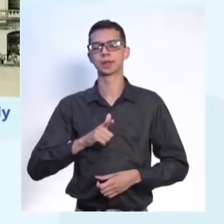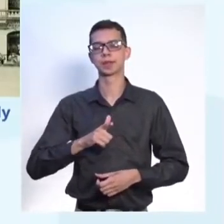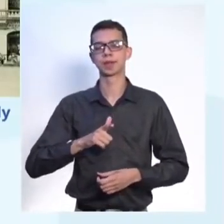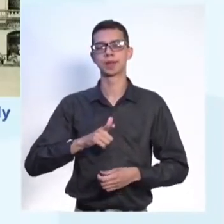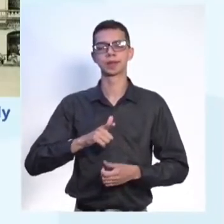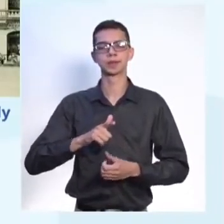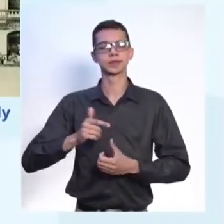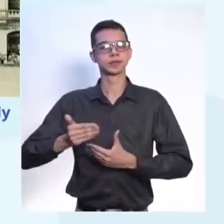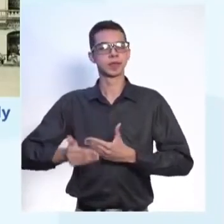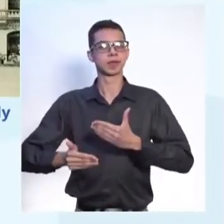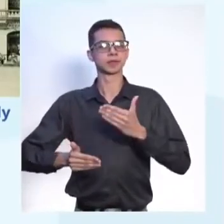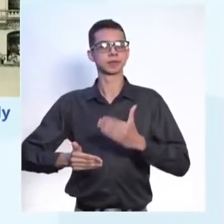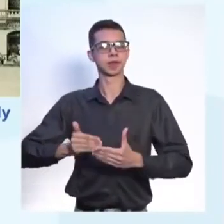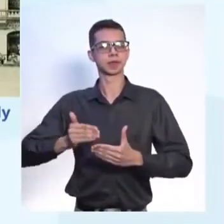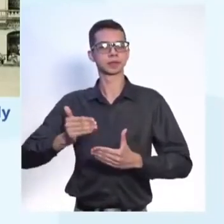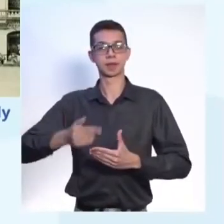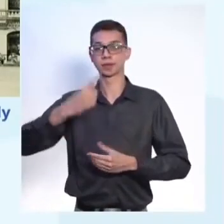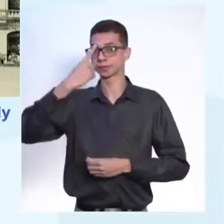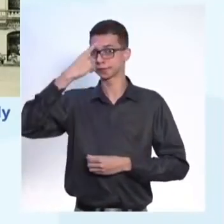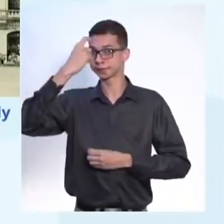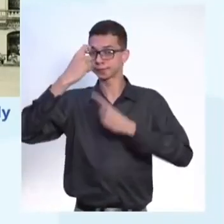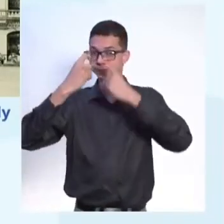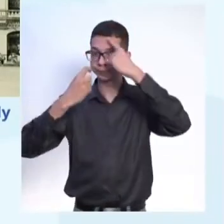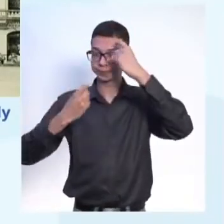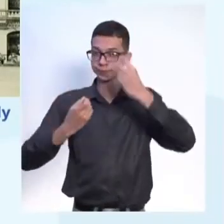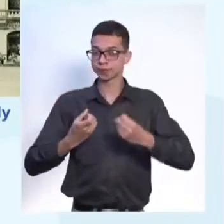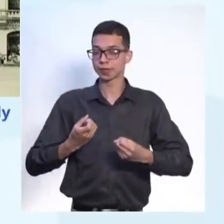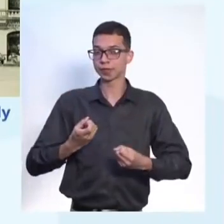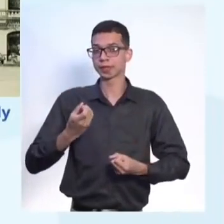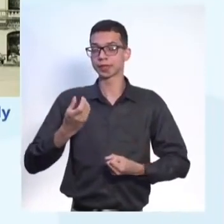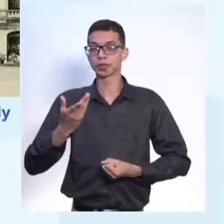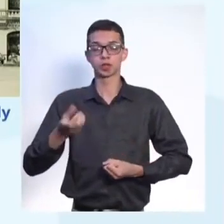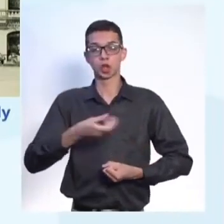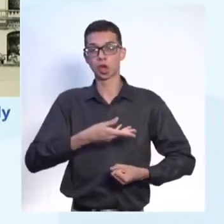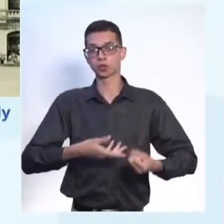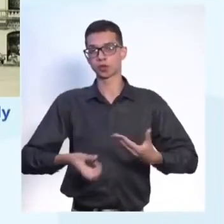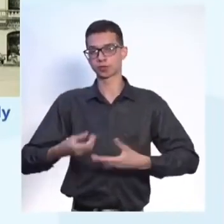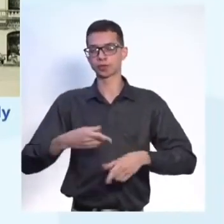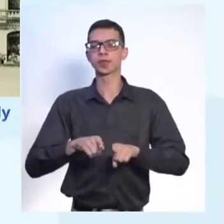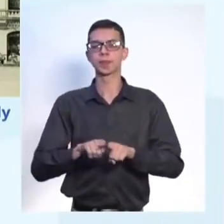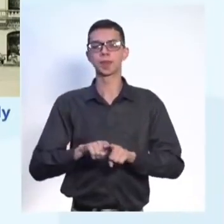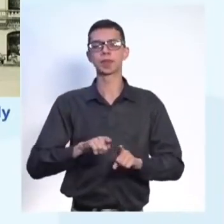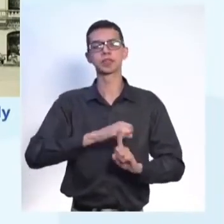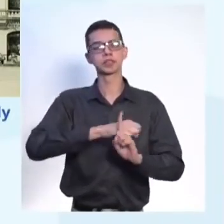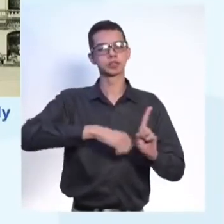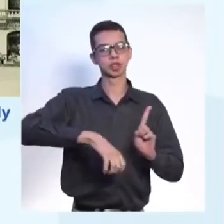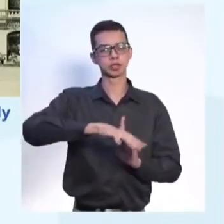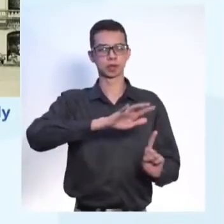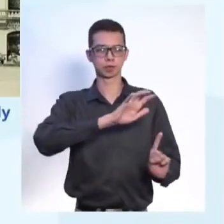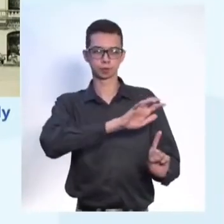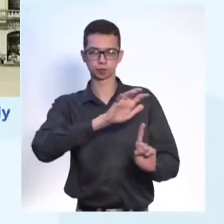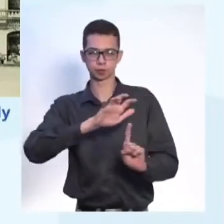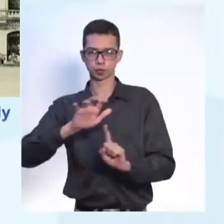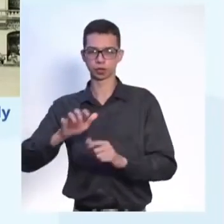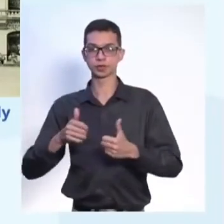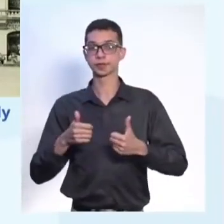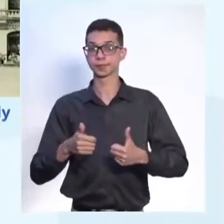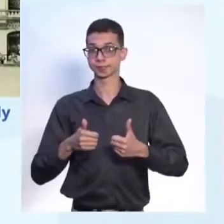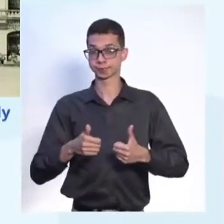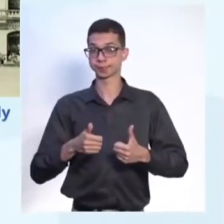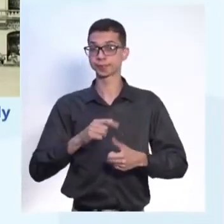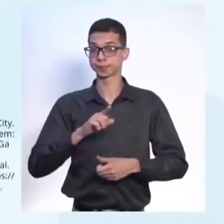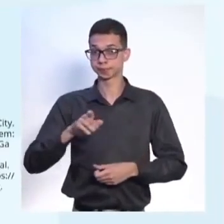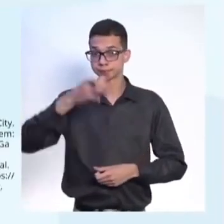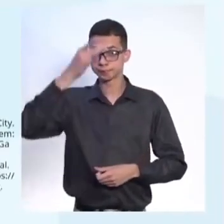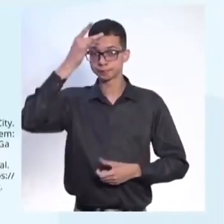tendo novas influências também aí dentro da sociedade, ok? Deu para pegar? Vamos então?